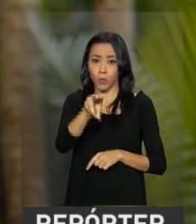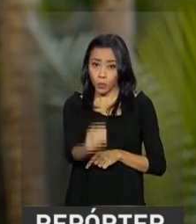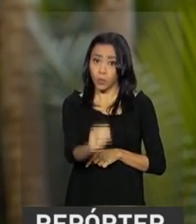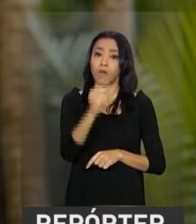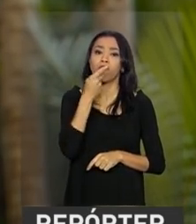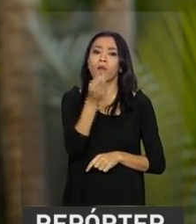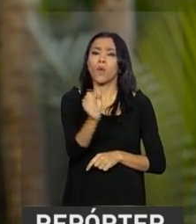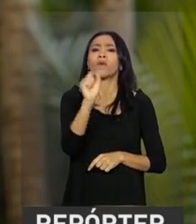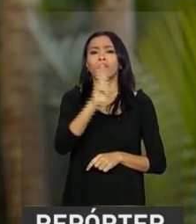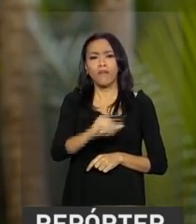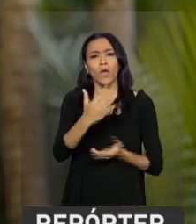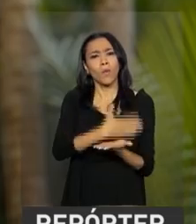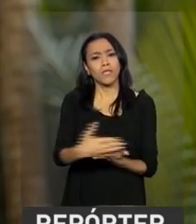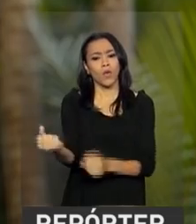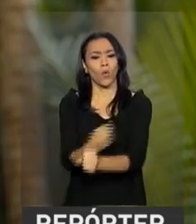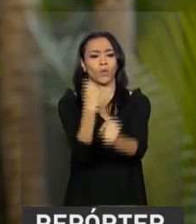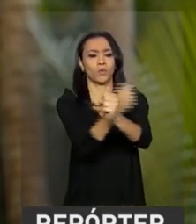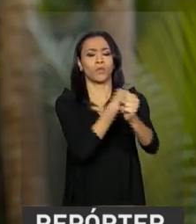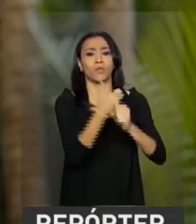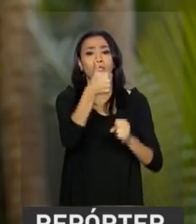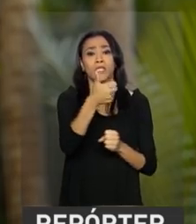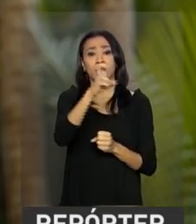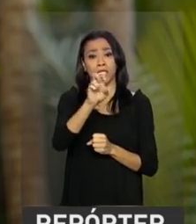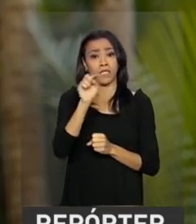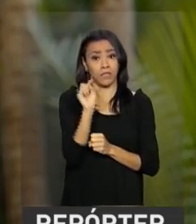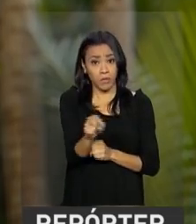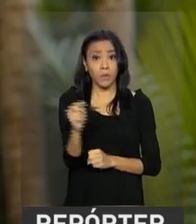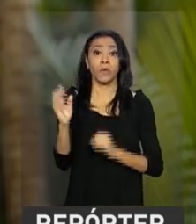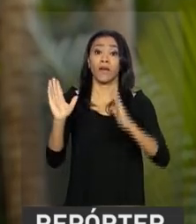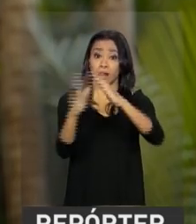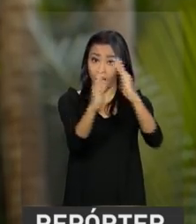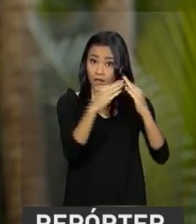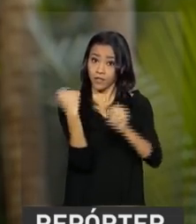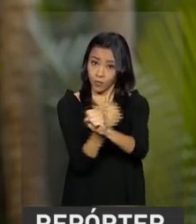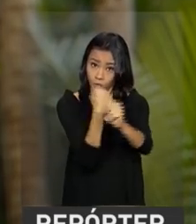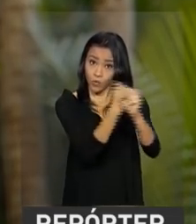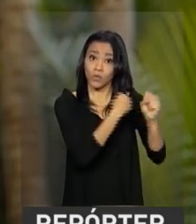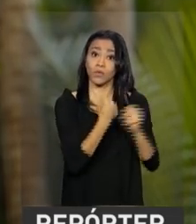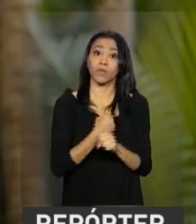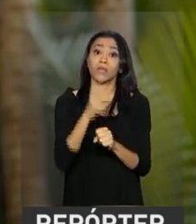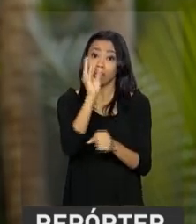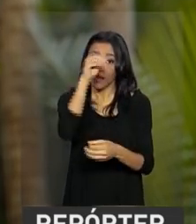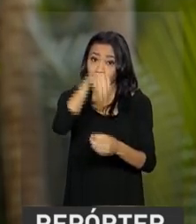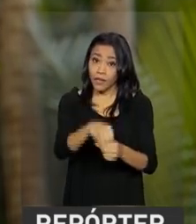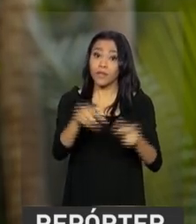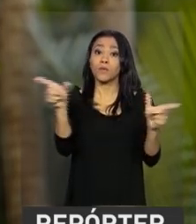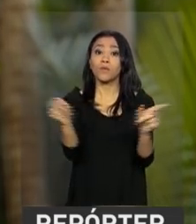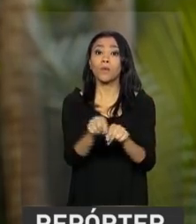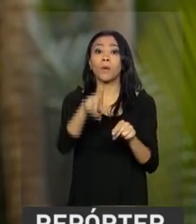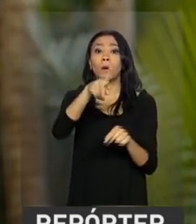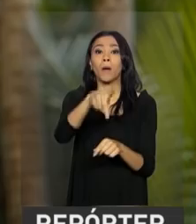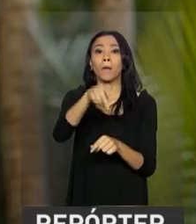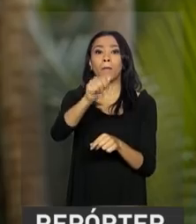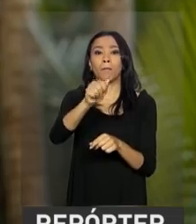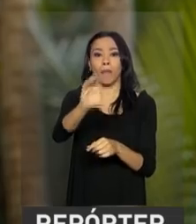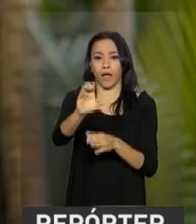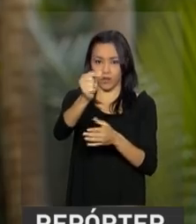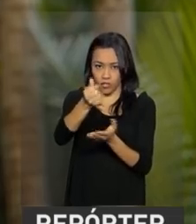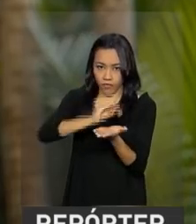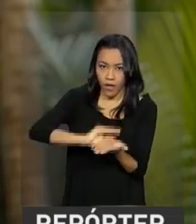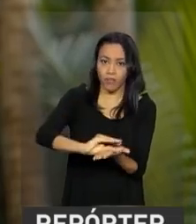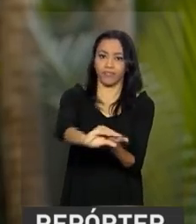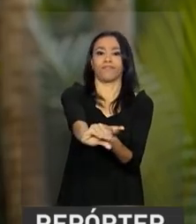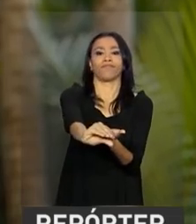construção de 15 mil casas populares previstas no Programa de Aceleração do Crescimento, o PAC. O ministro explicou